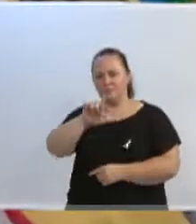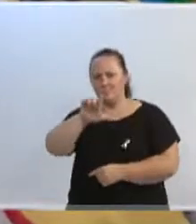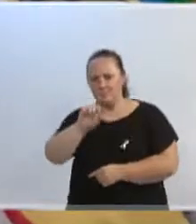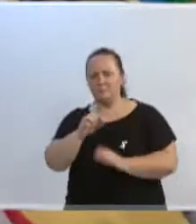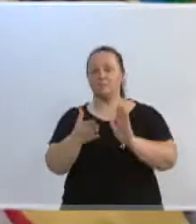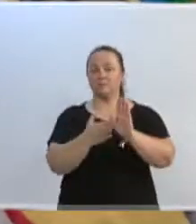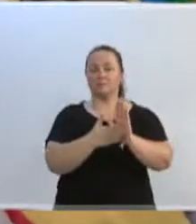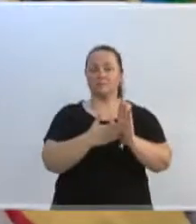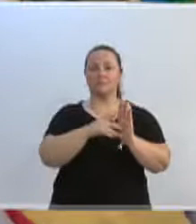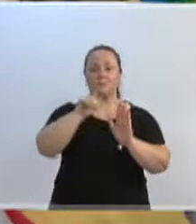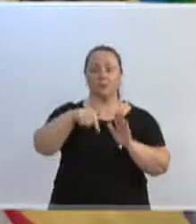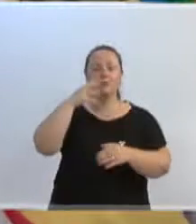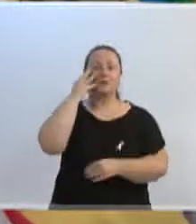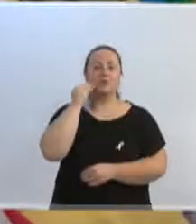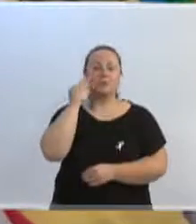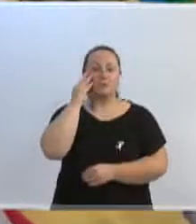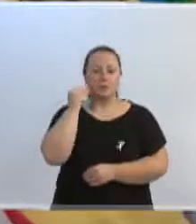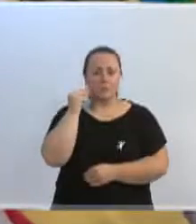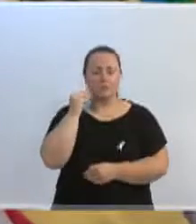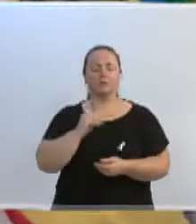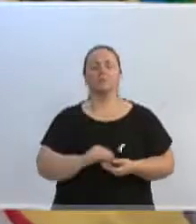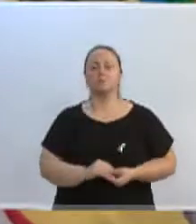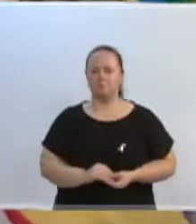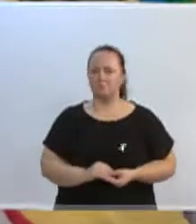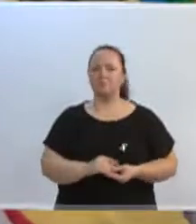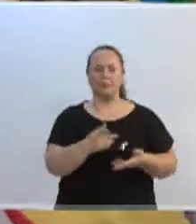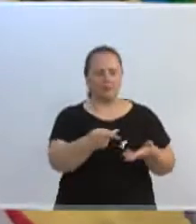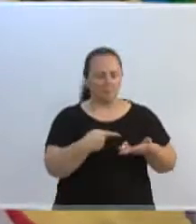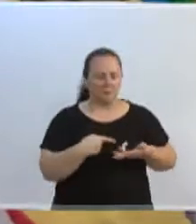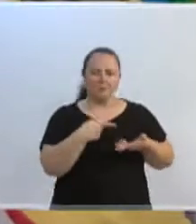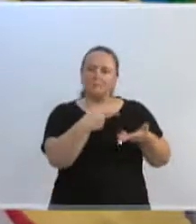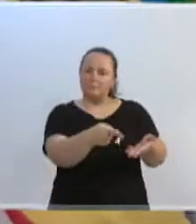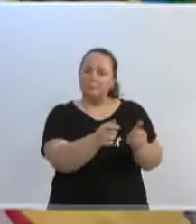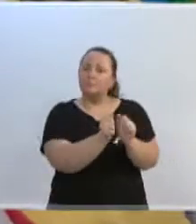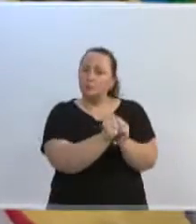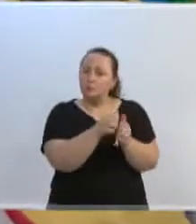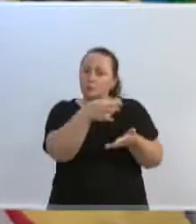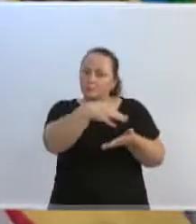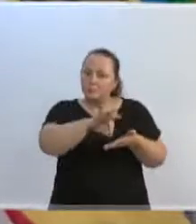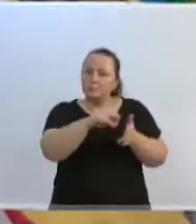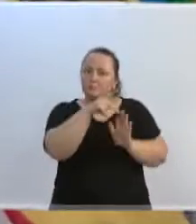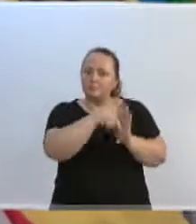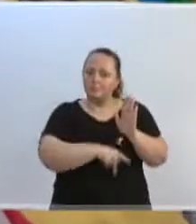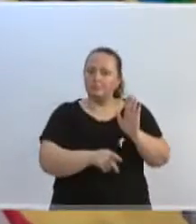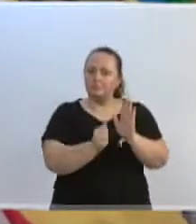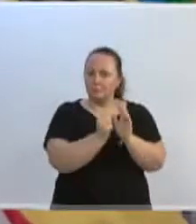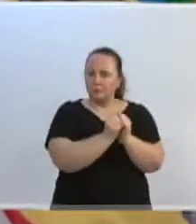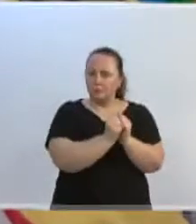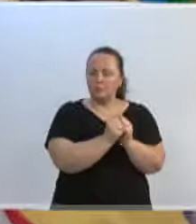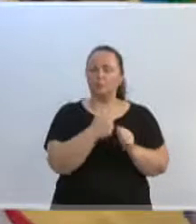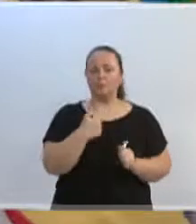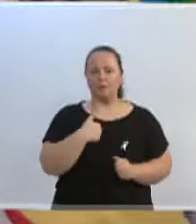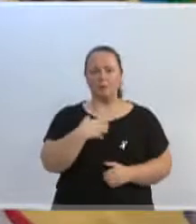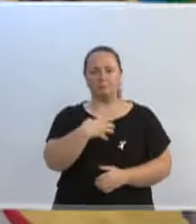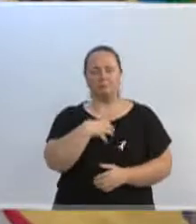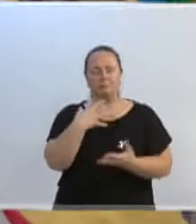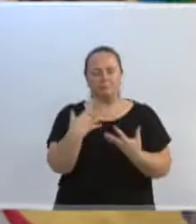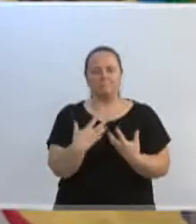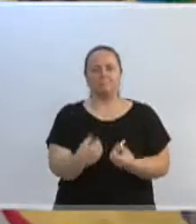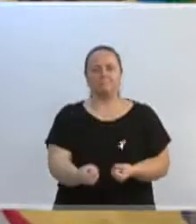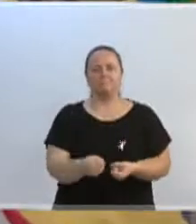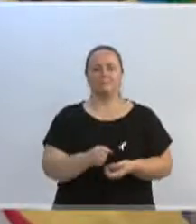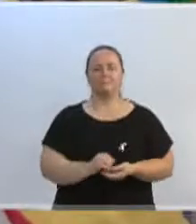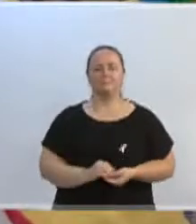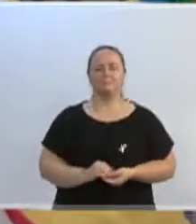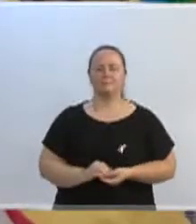proposta pelo vereador Gilson, que ele humildemente me convidou para que o subscrevesse, eu tive a honra de fazê-lo. Da